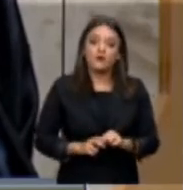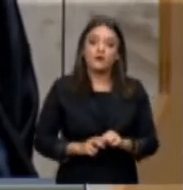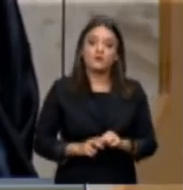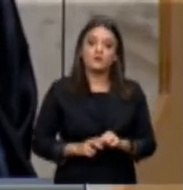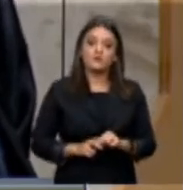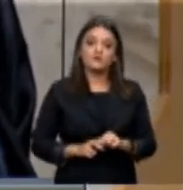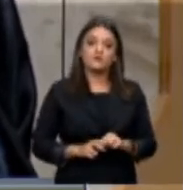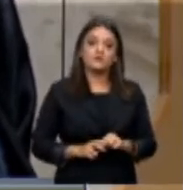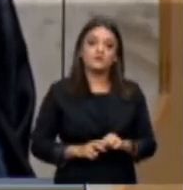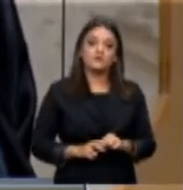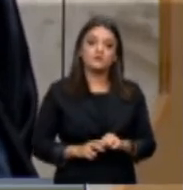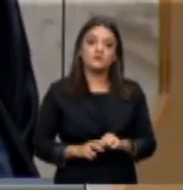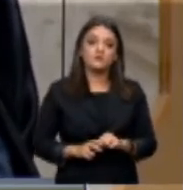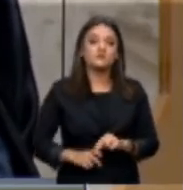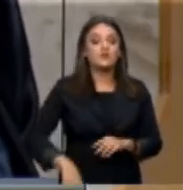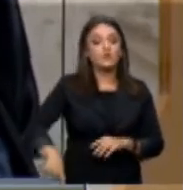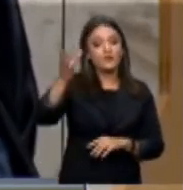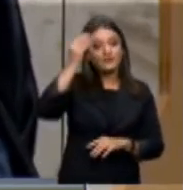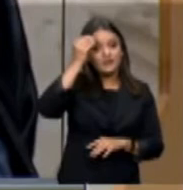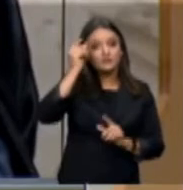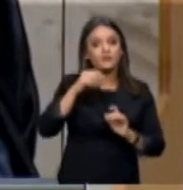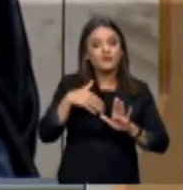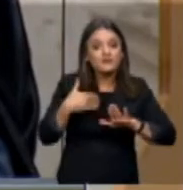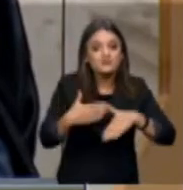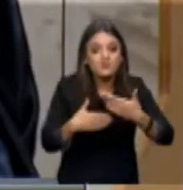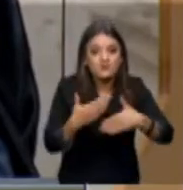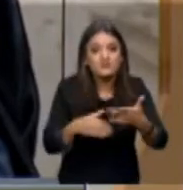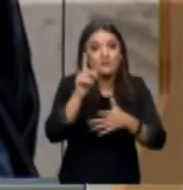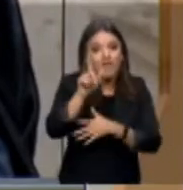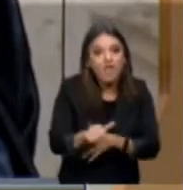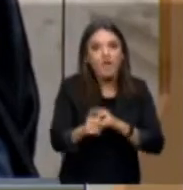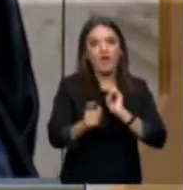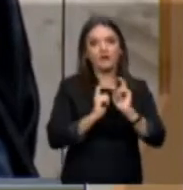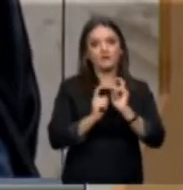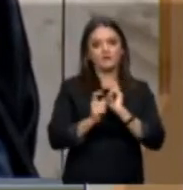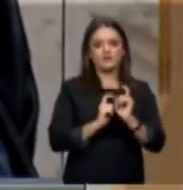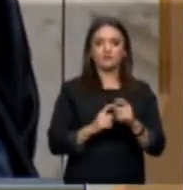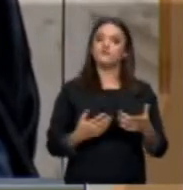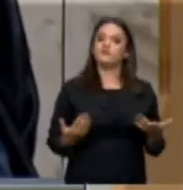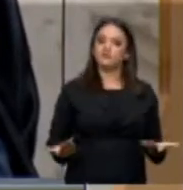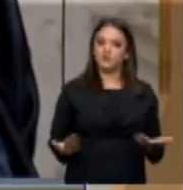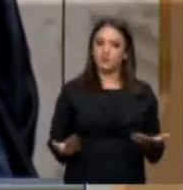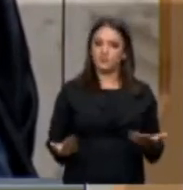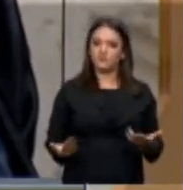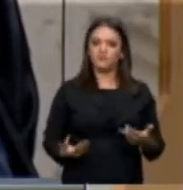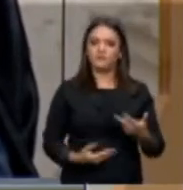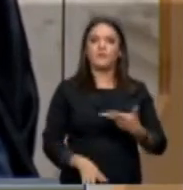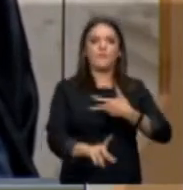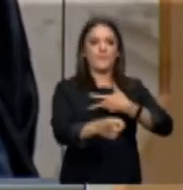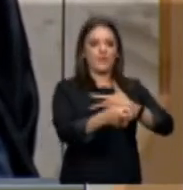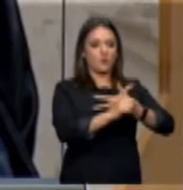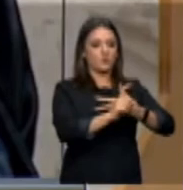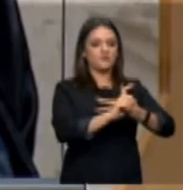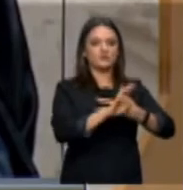entendimento de que este procedimento tem natureza administrativa. Ora, transferido para o